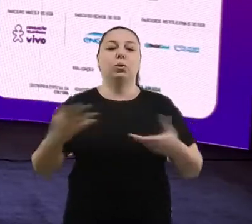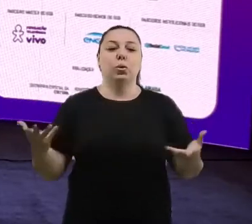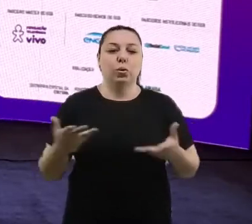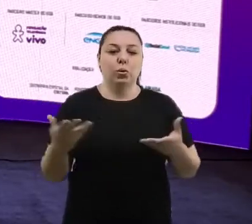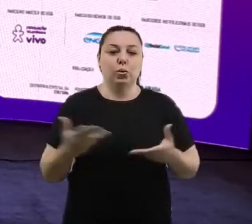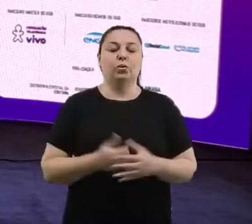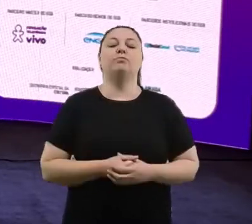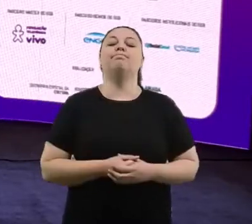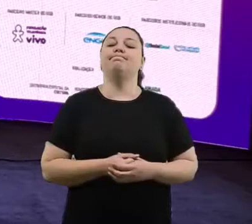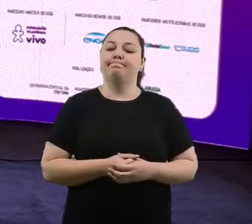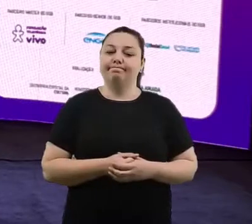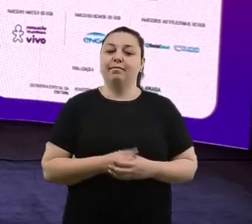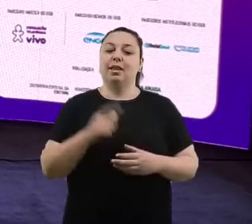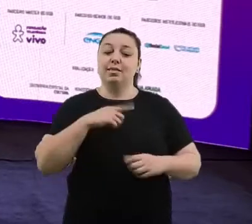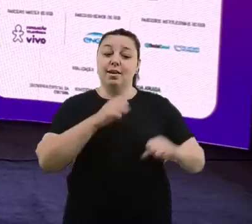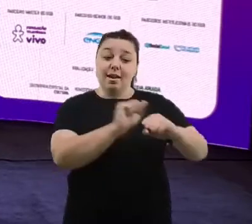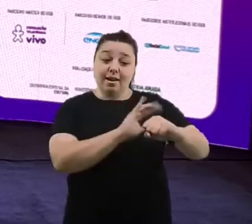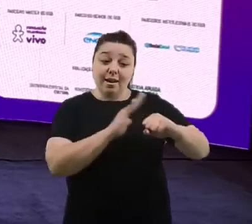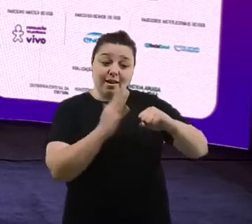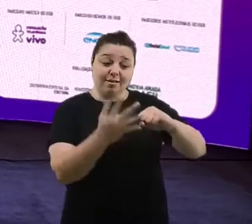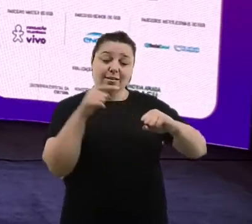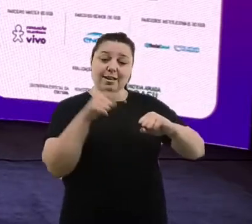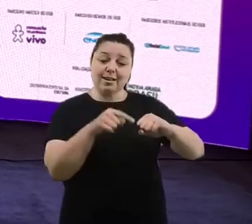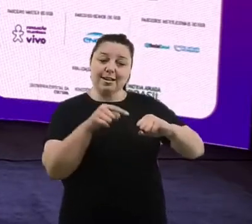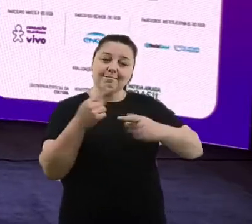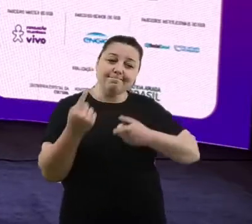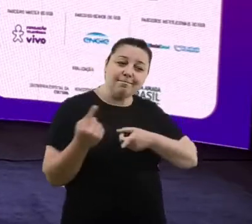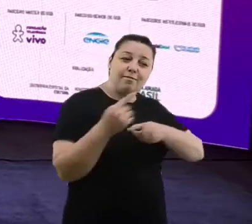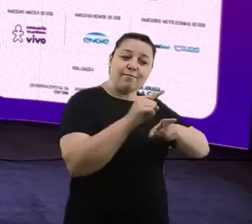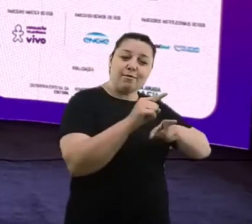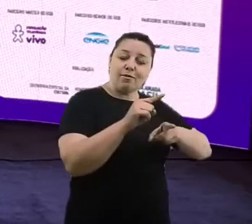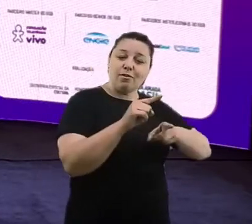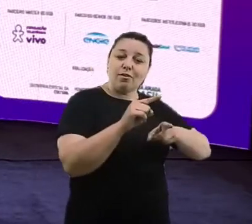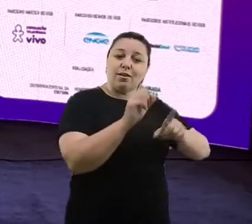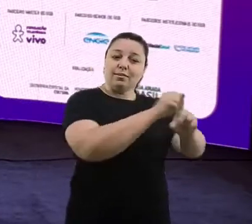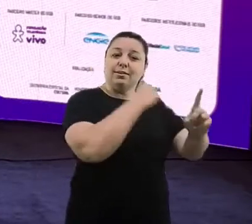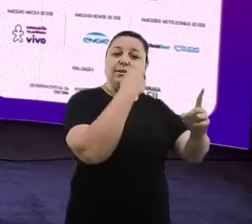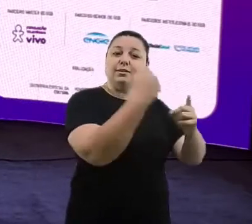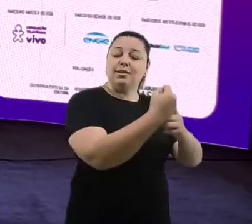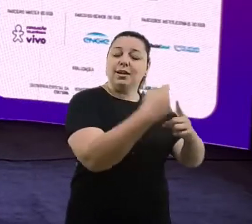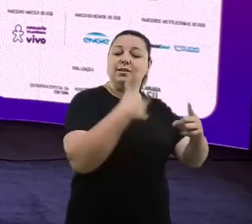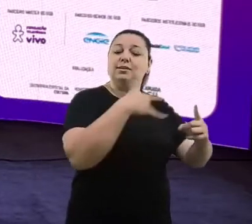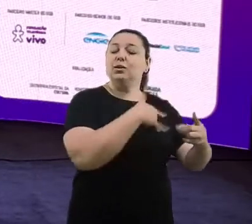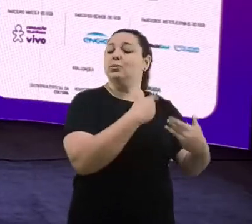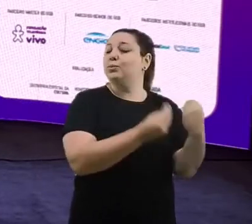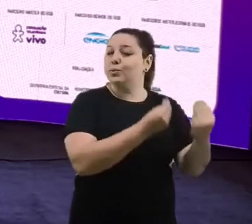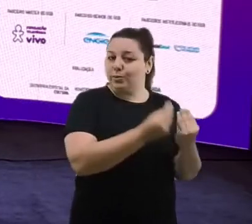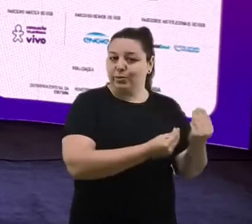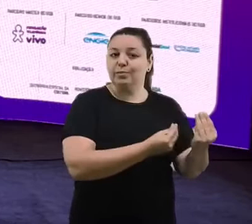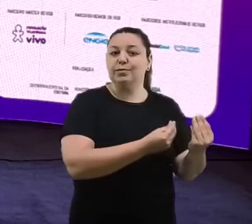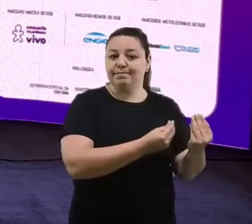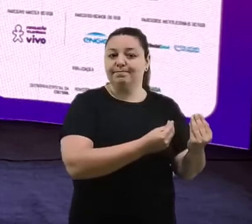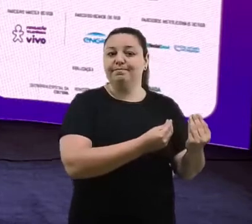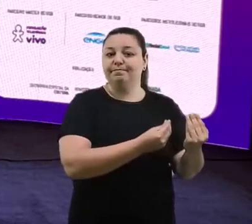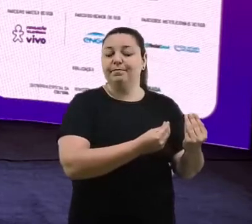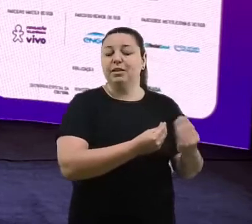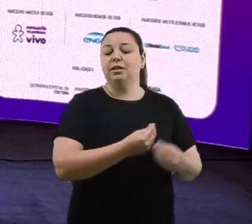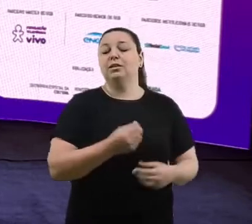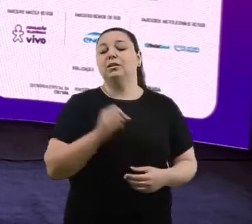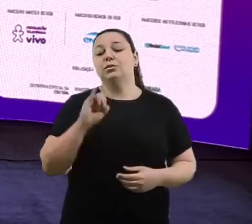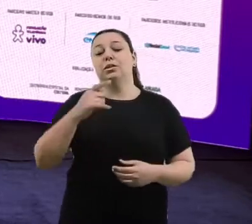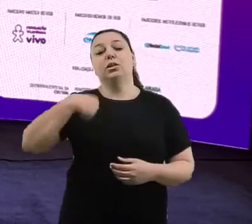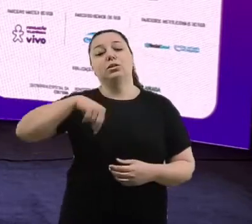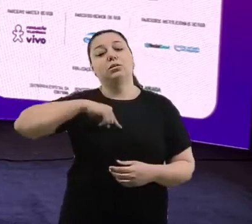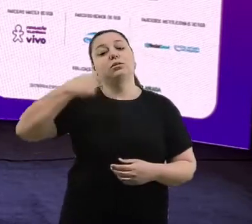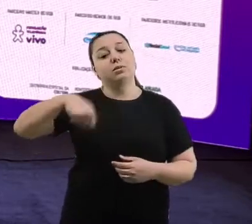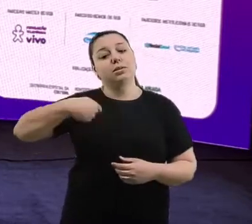e os impactos do uso excessivo da tecnologia. Se nós falamos de tecnologia para o bem, né, para o bem de todos nós, para o nosso